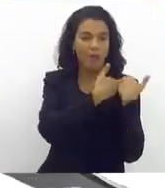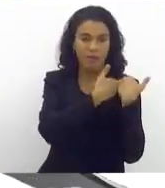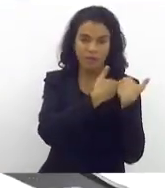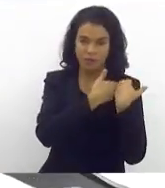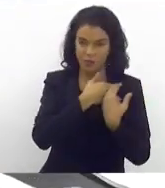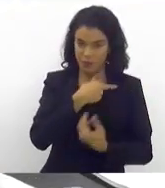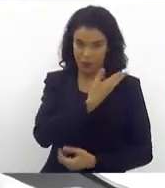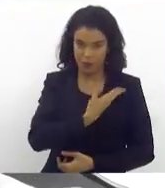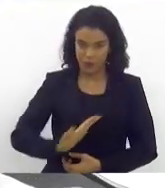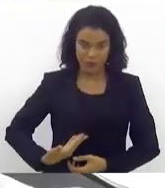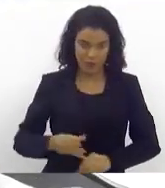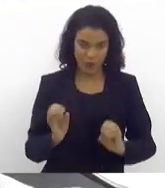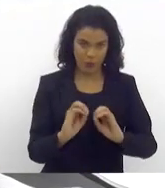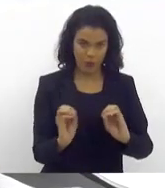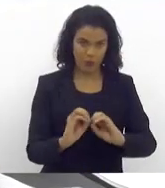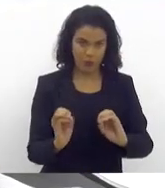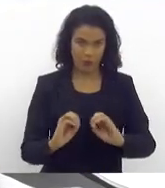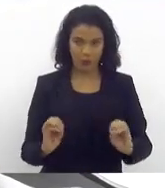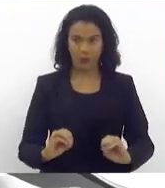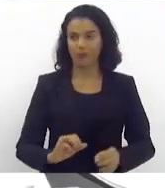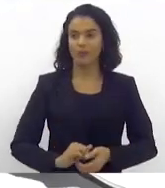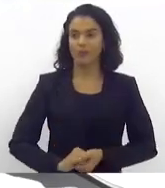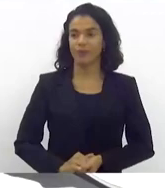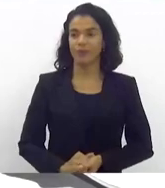de forma...